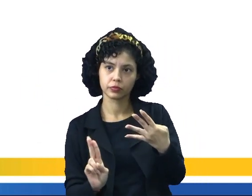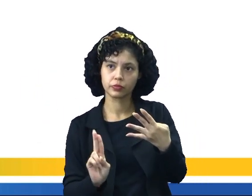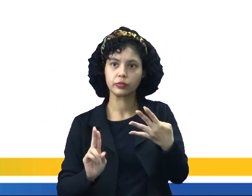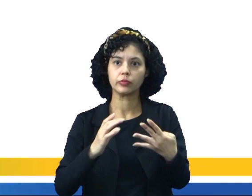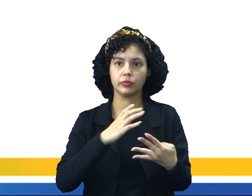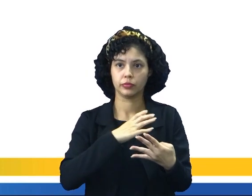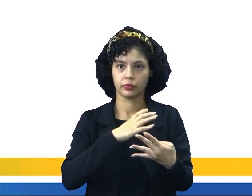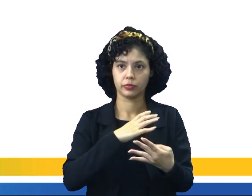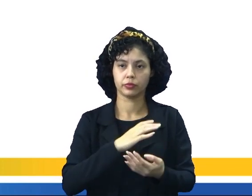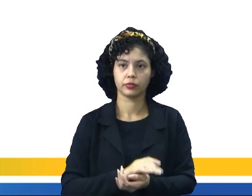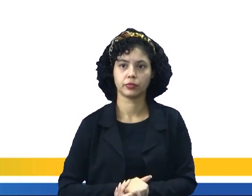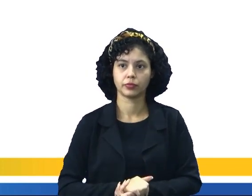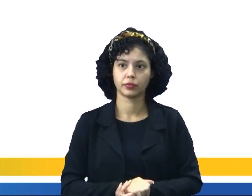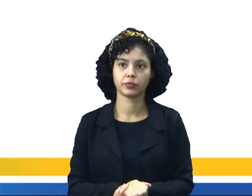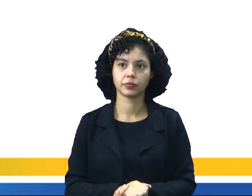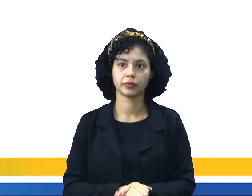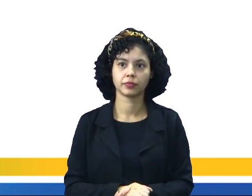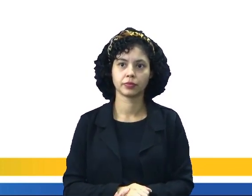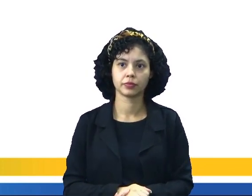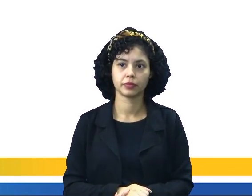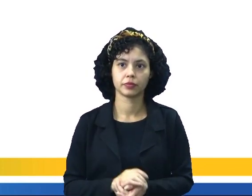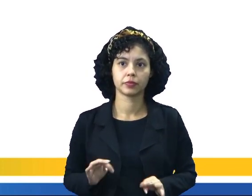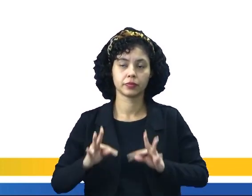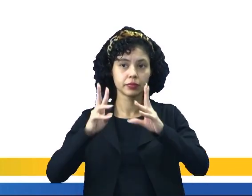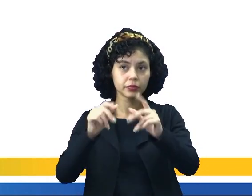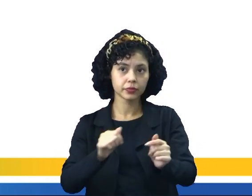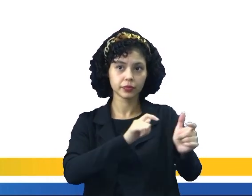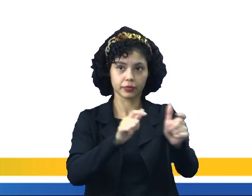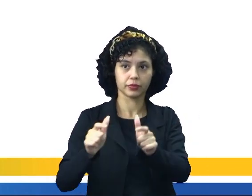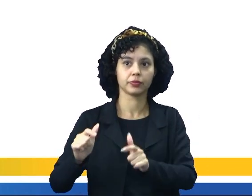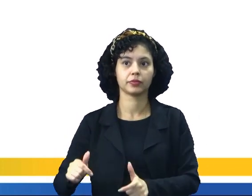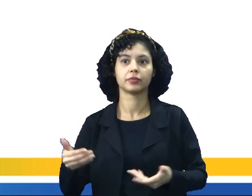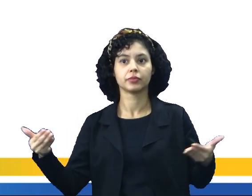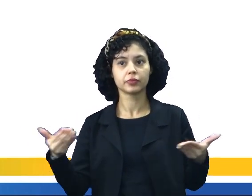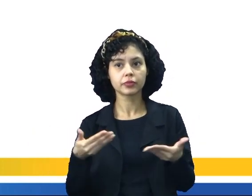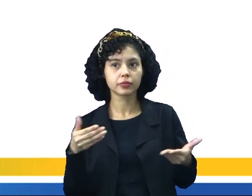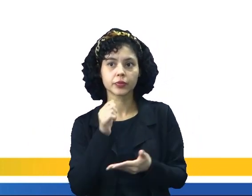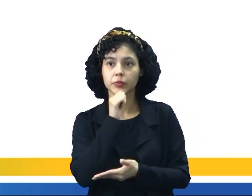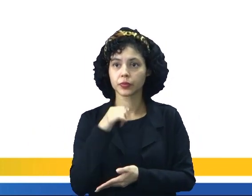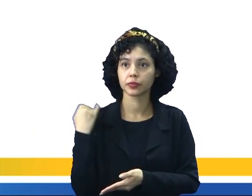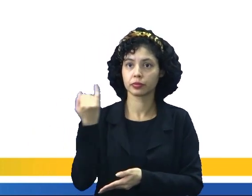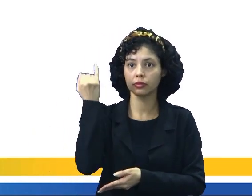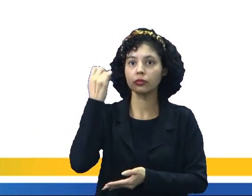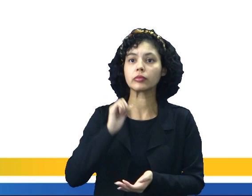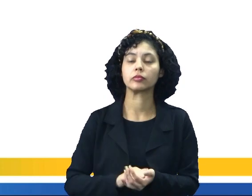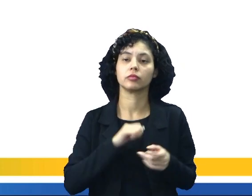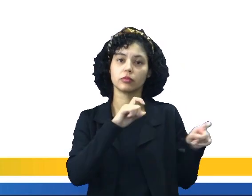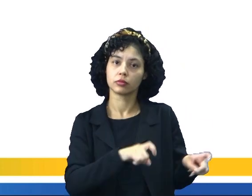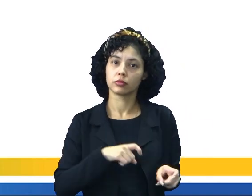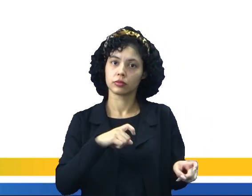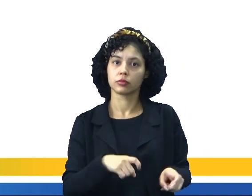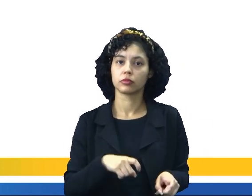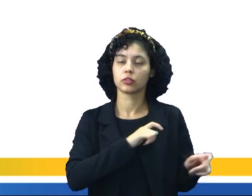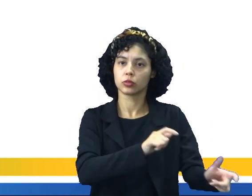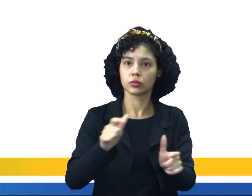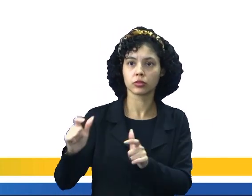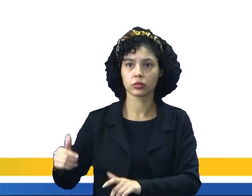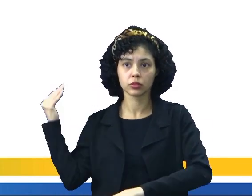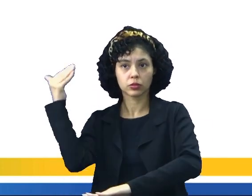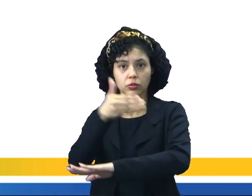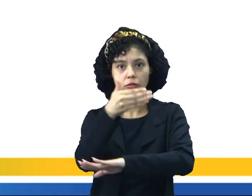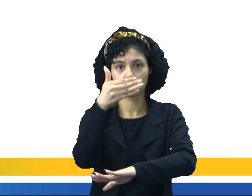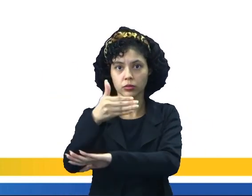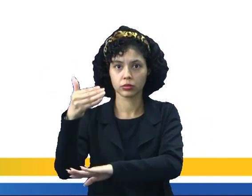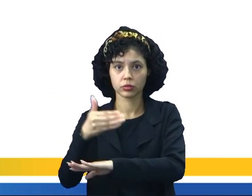e Chunantique. Todos esses locais, eventualmente, são importantes sítios arqueológicos e são visitados